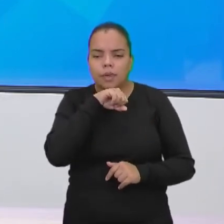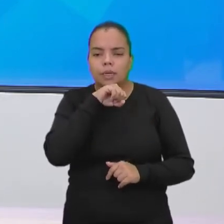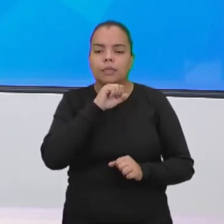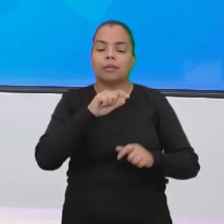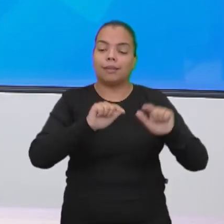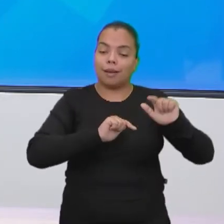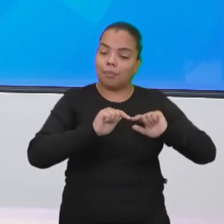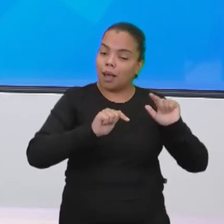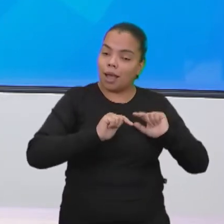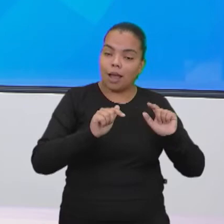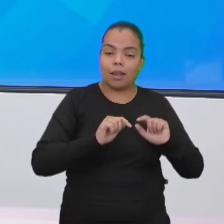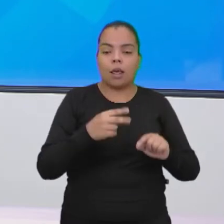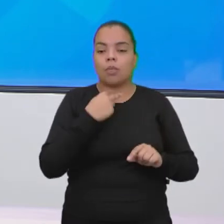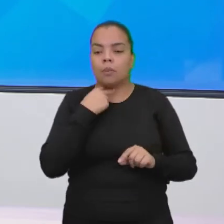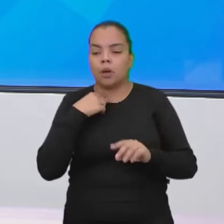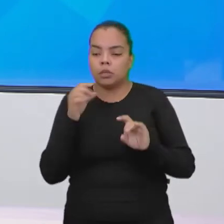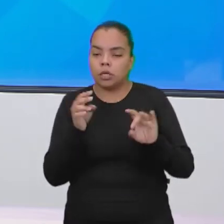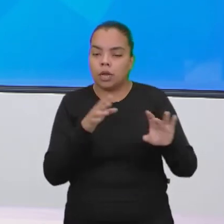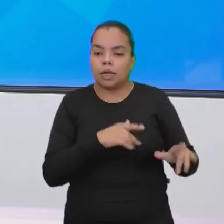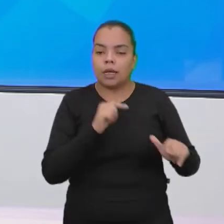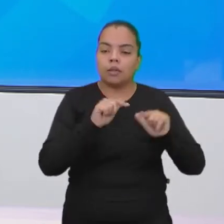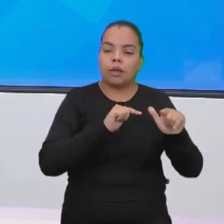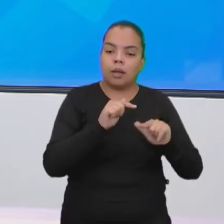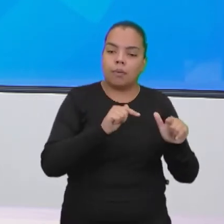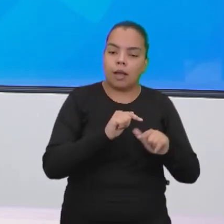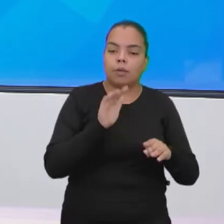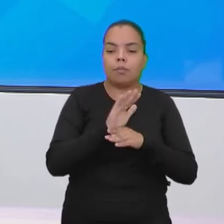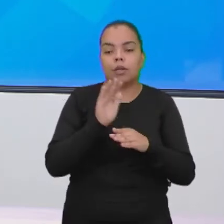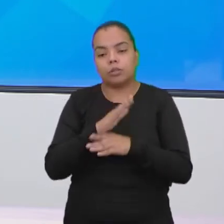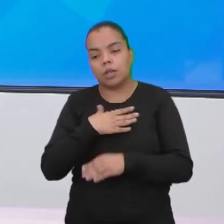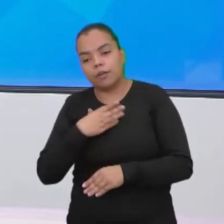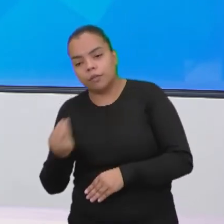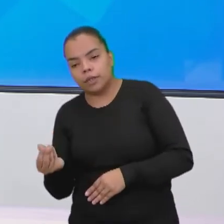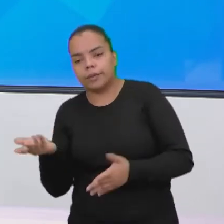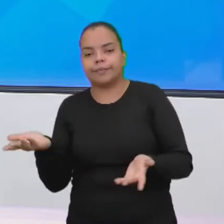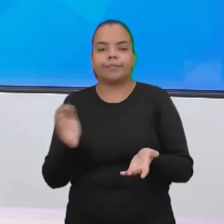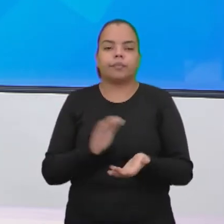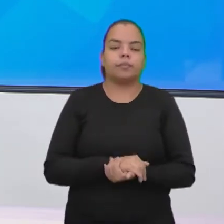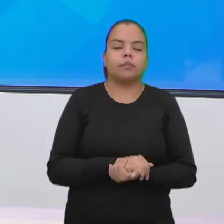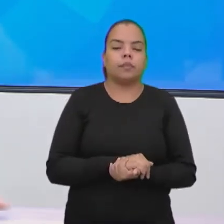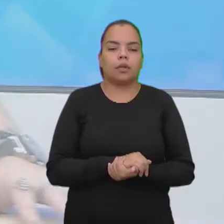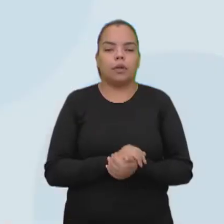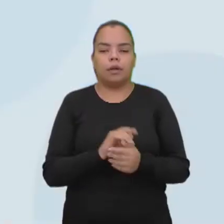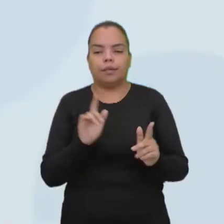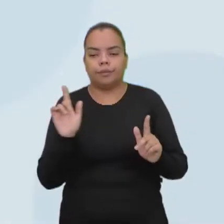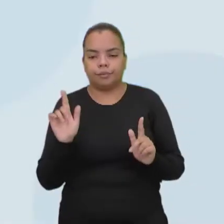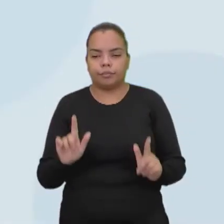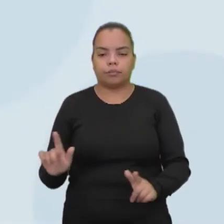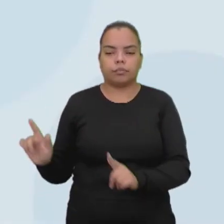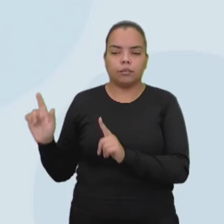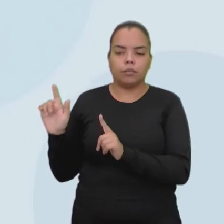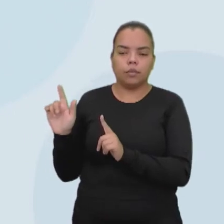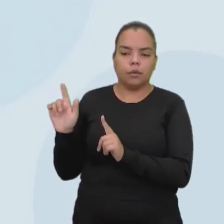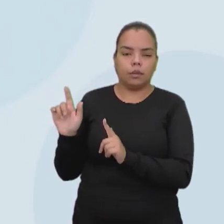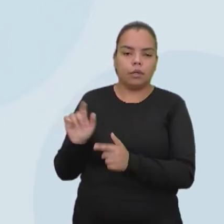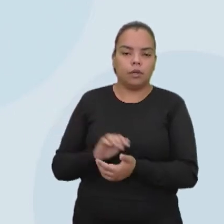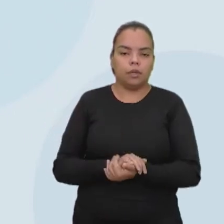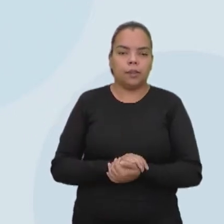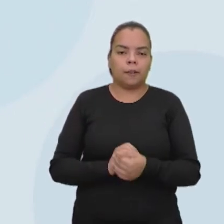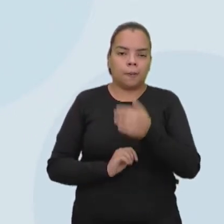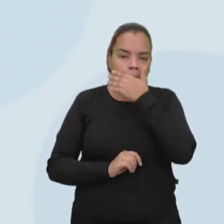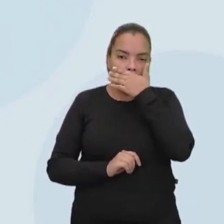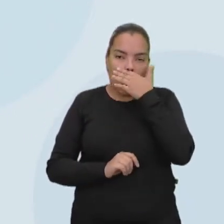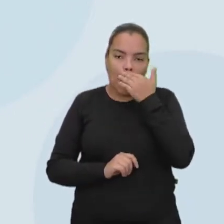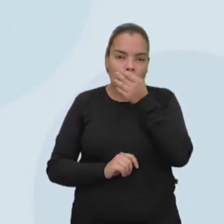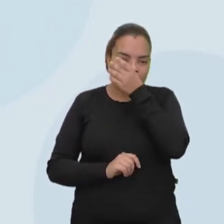cuidar da criança para a filha estar estudando, tá certo? Vamos lá para a próxima tela, que a gente vai ver aí a mulher nas